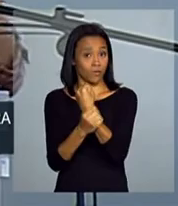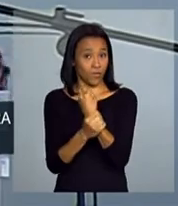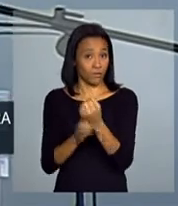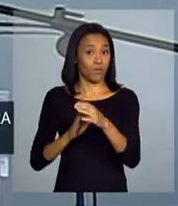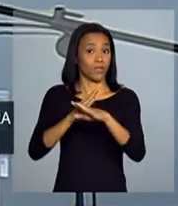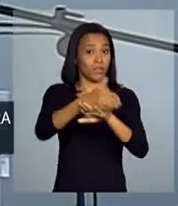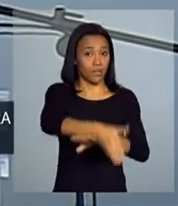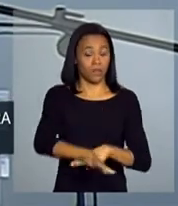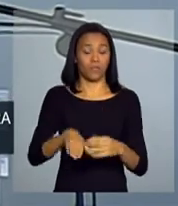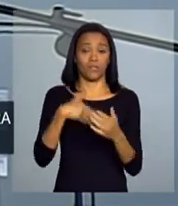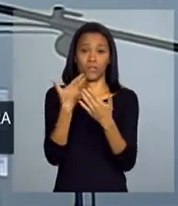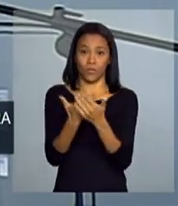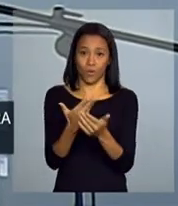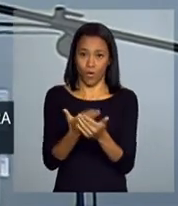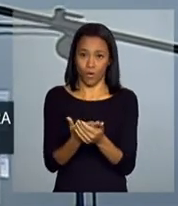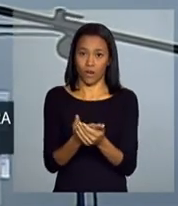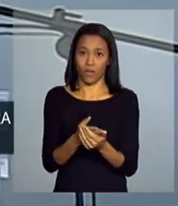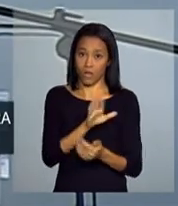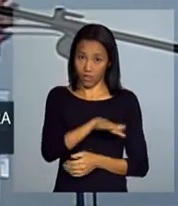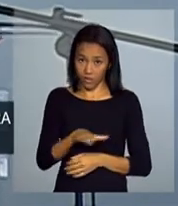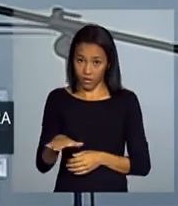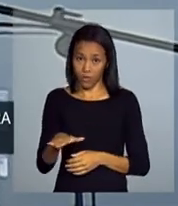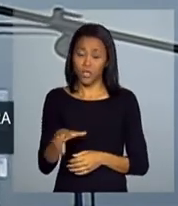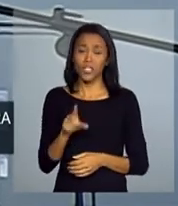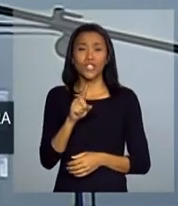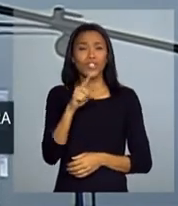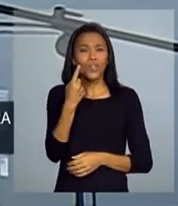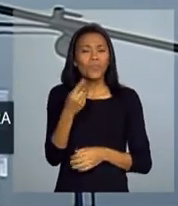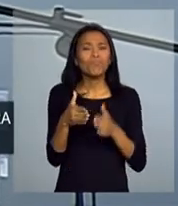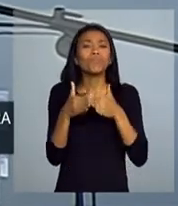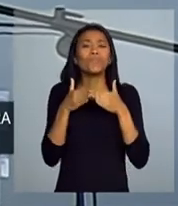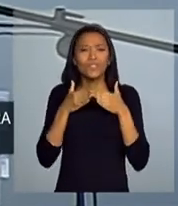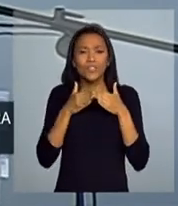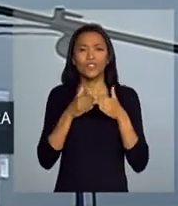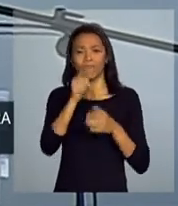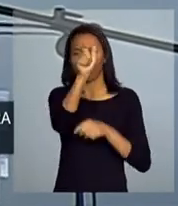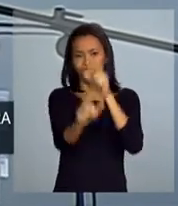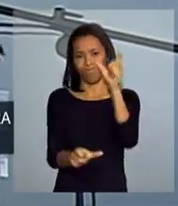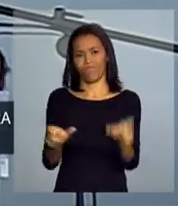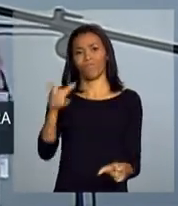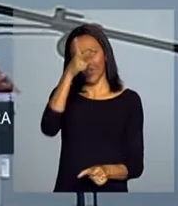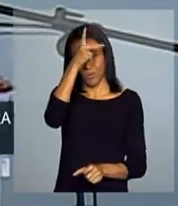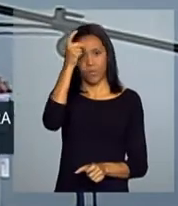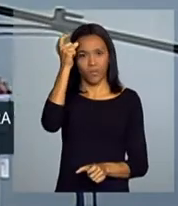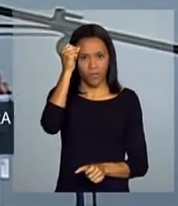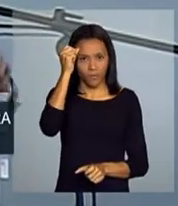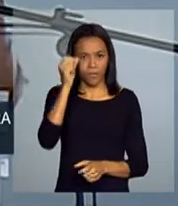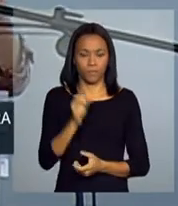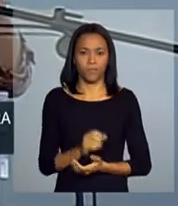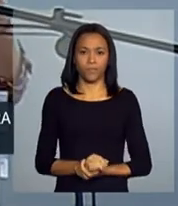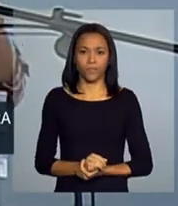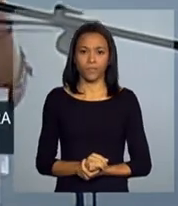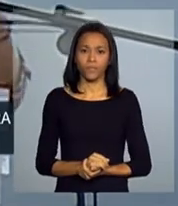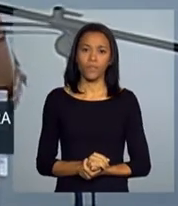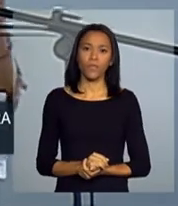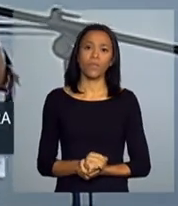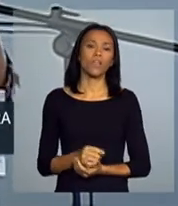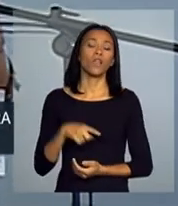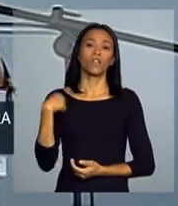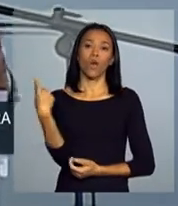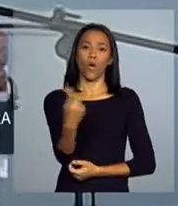E, sobretudo, eu queria fazer um pedido para os prefeitos. Nós, nos